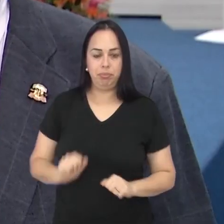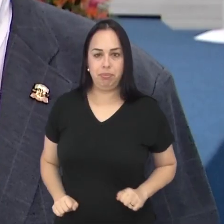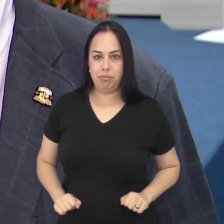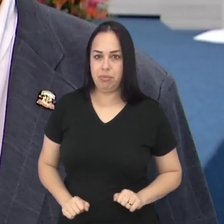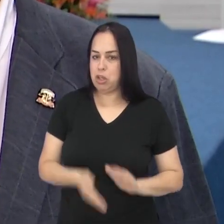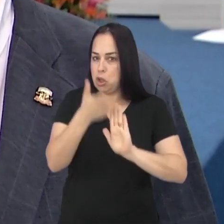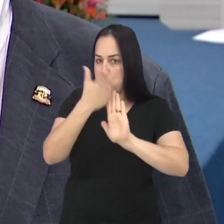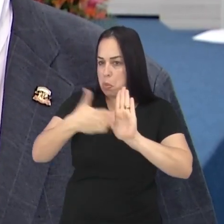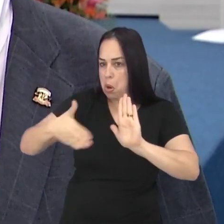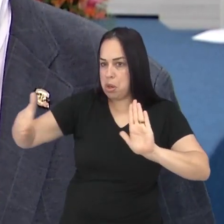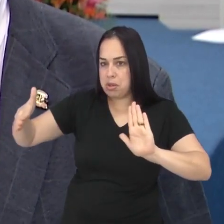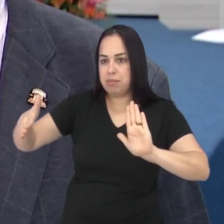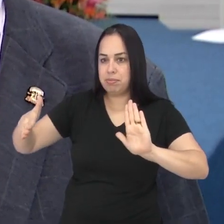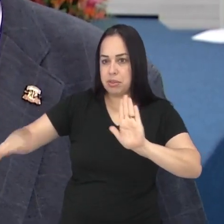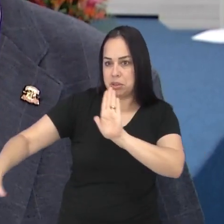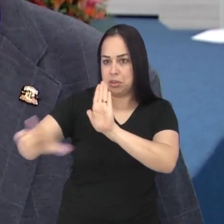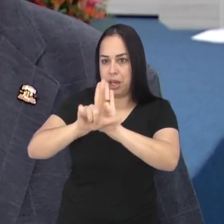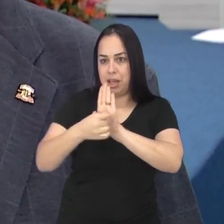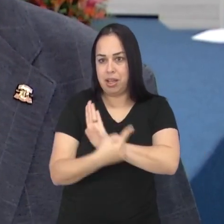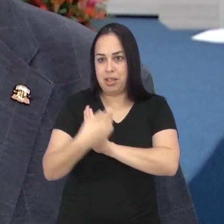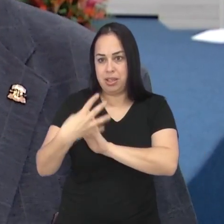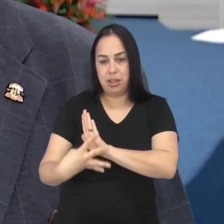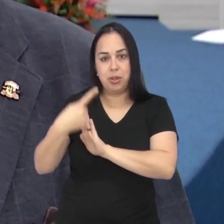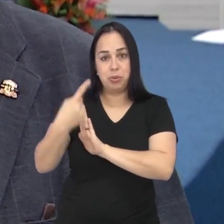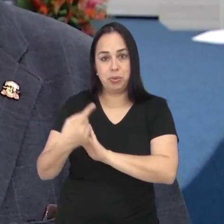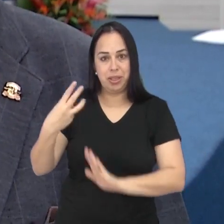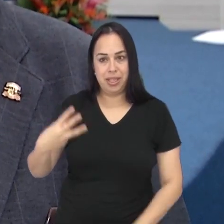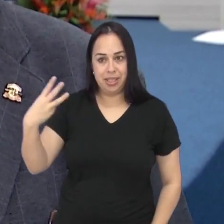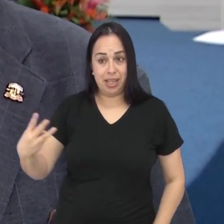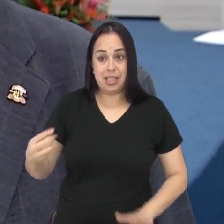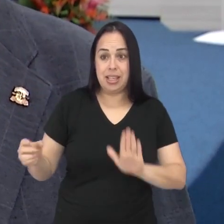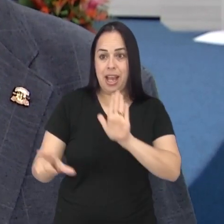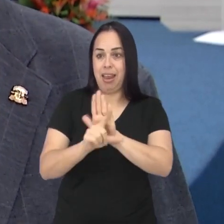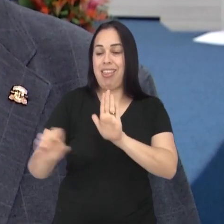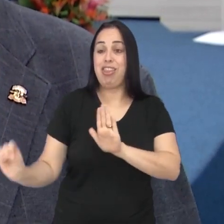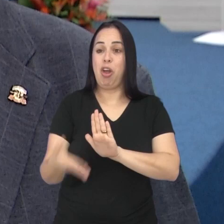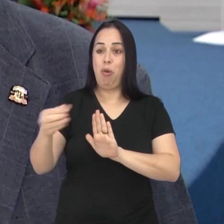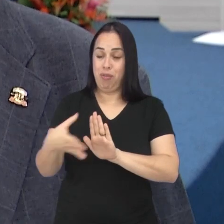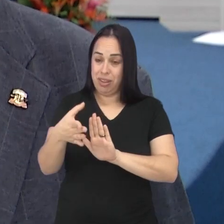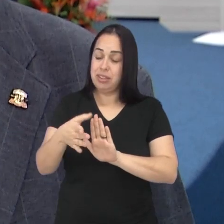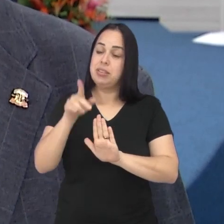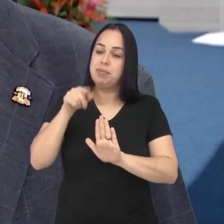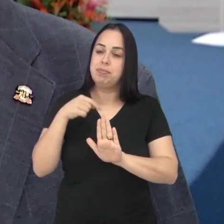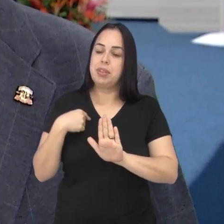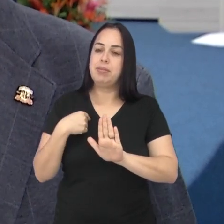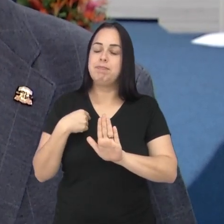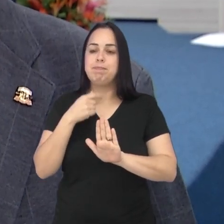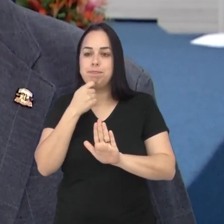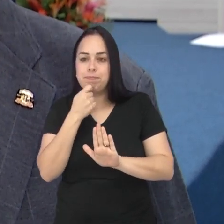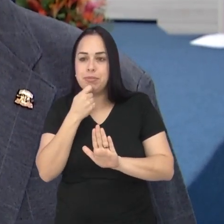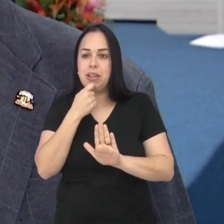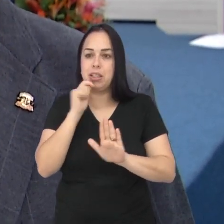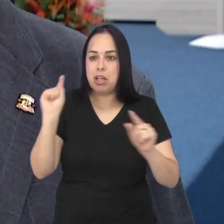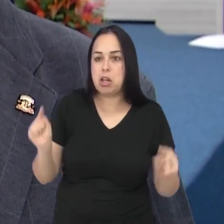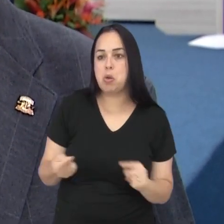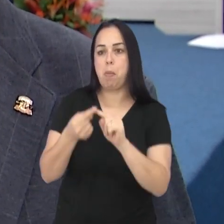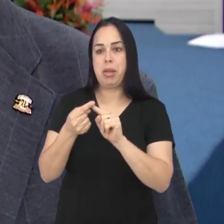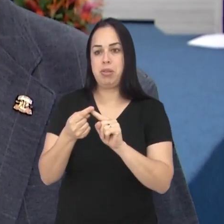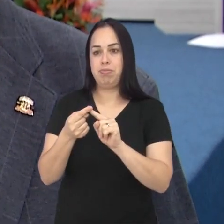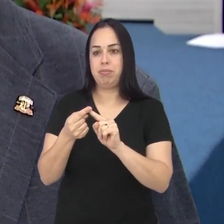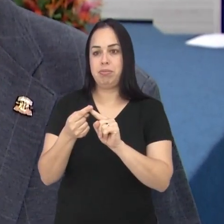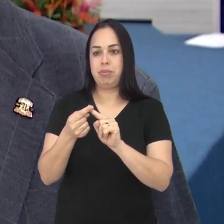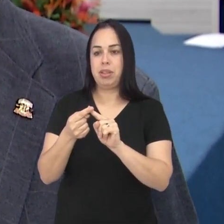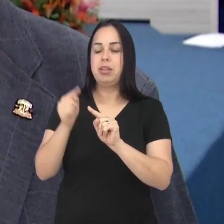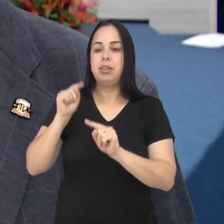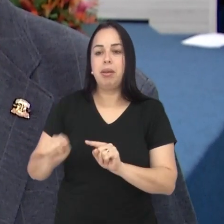dúvidas. Todos os procedimentos da Lei 14.133, que é a nova Lei de Licitações, eles são calcados